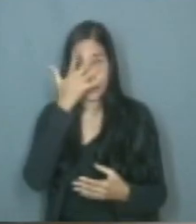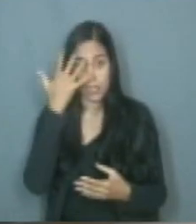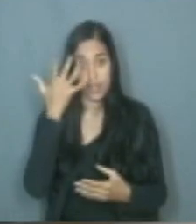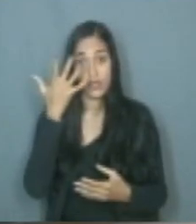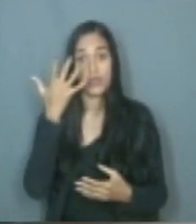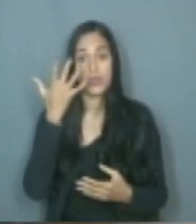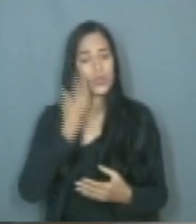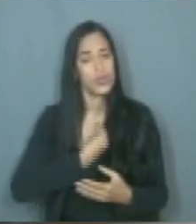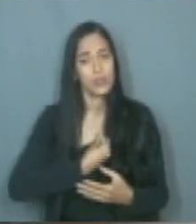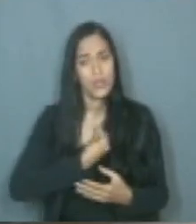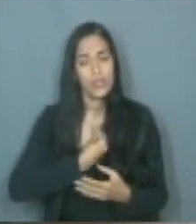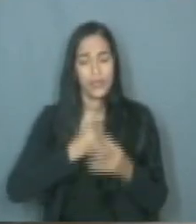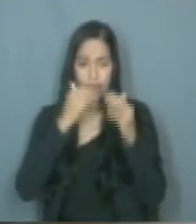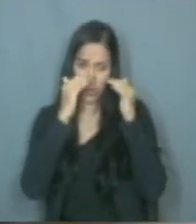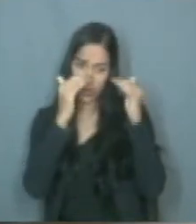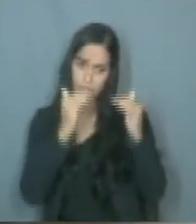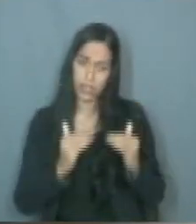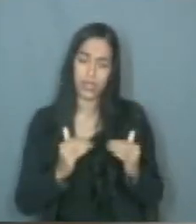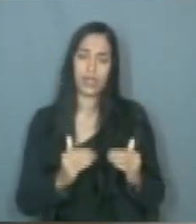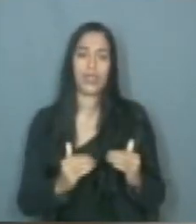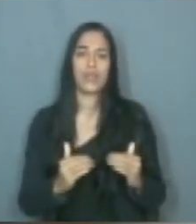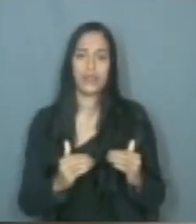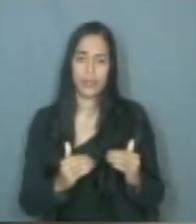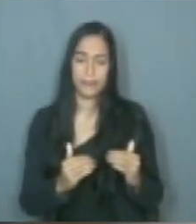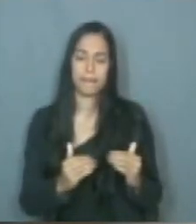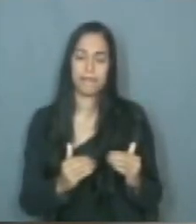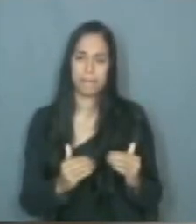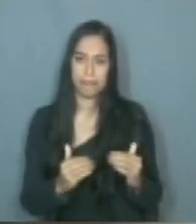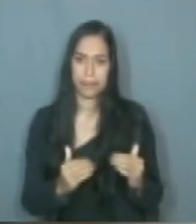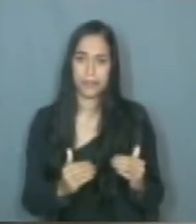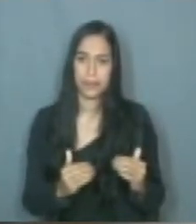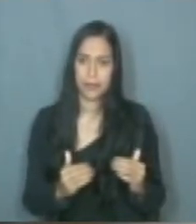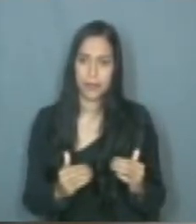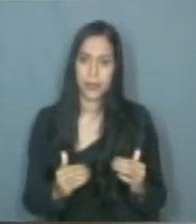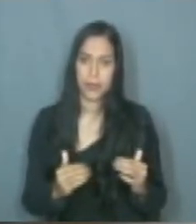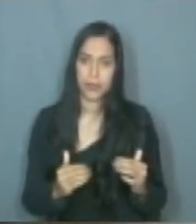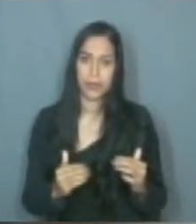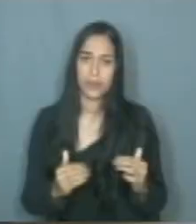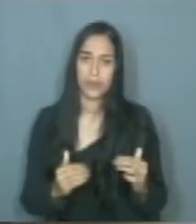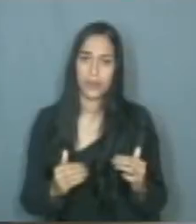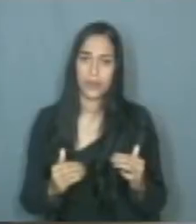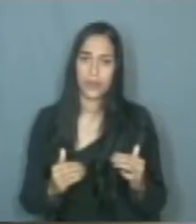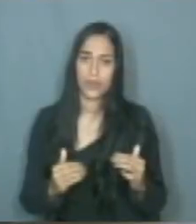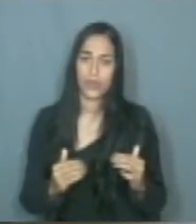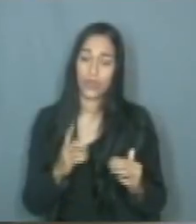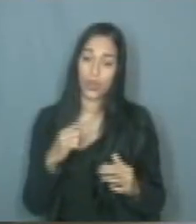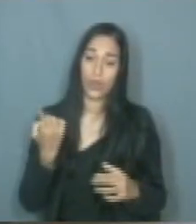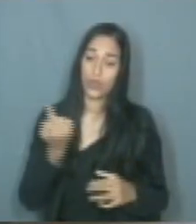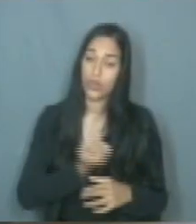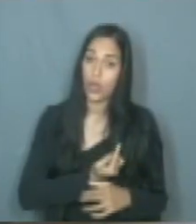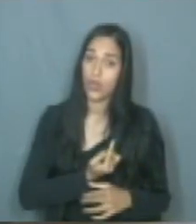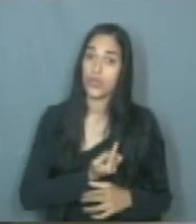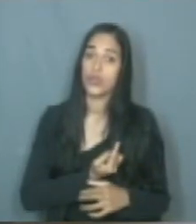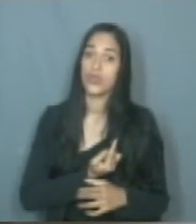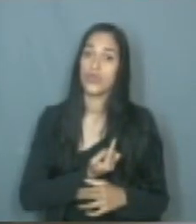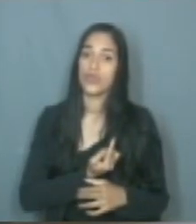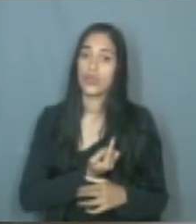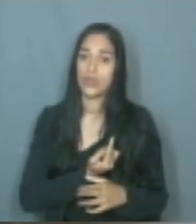pessoas possam viver com mais dignidade. Então, nós fazemos aqui a defesa